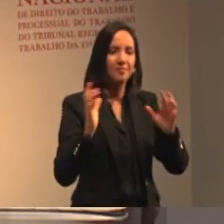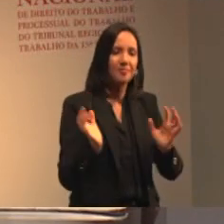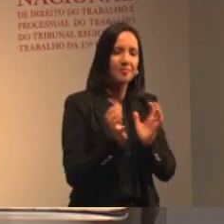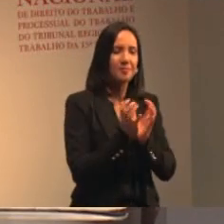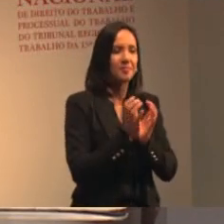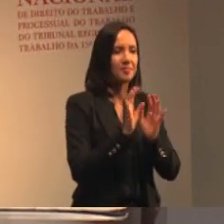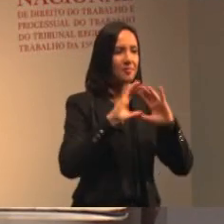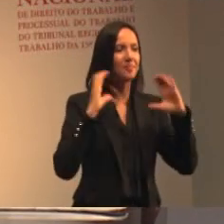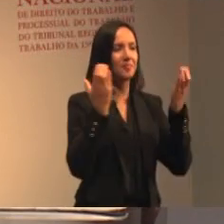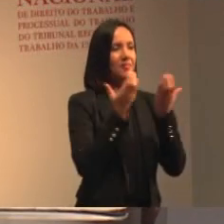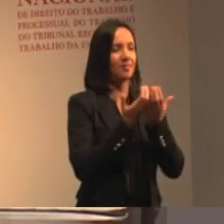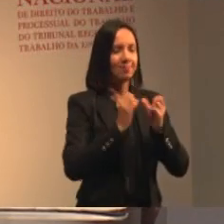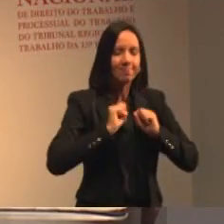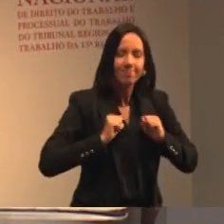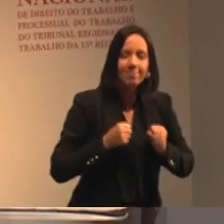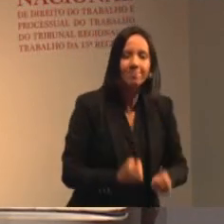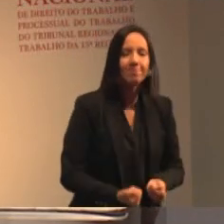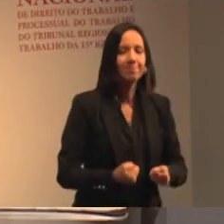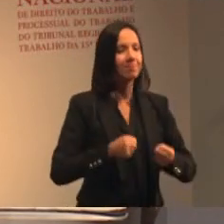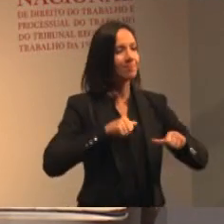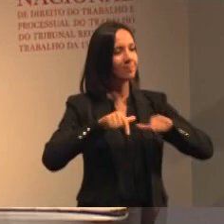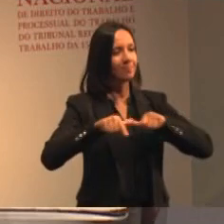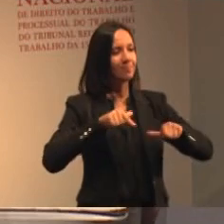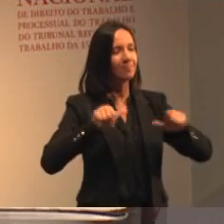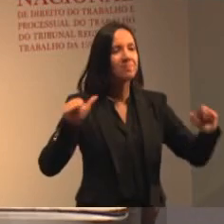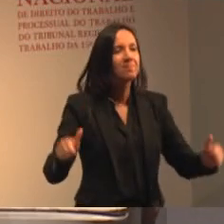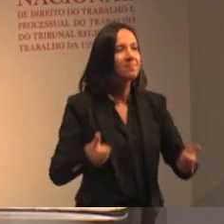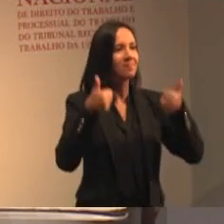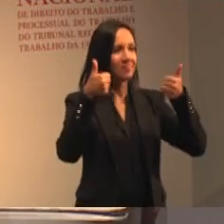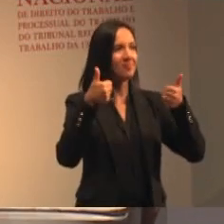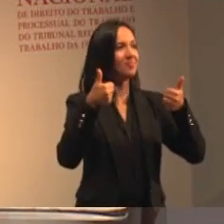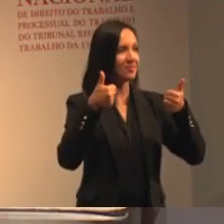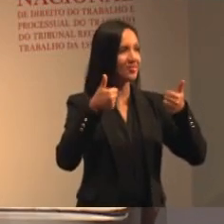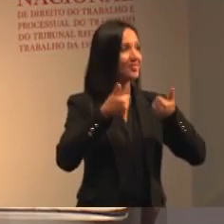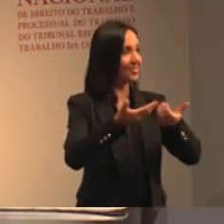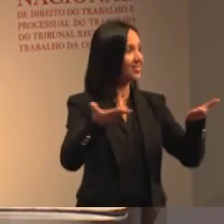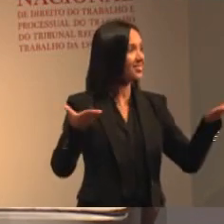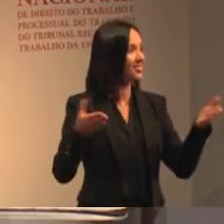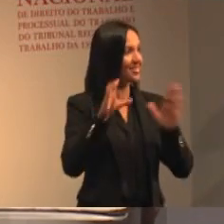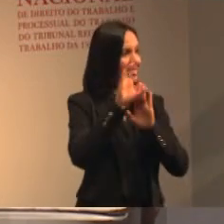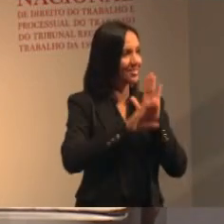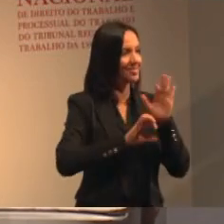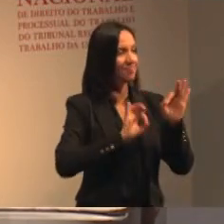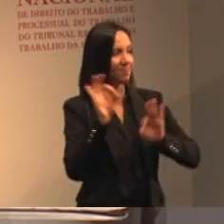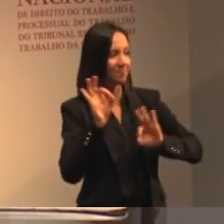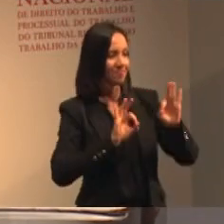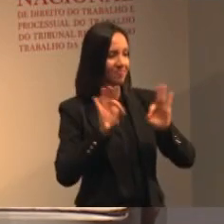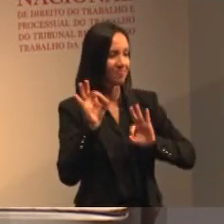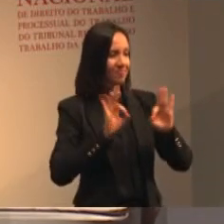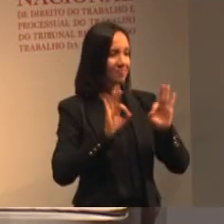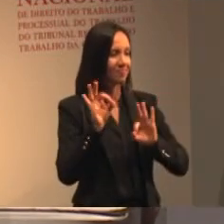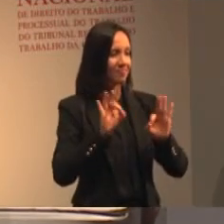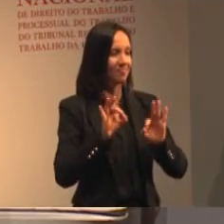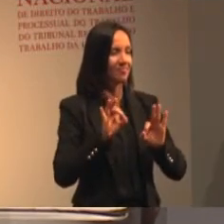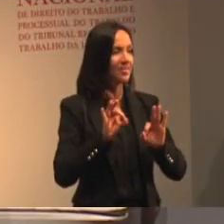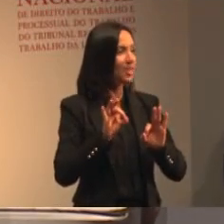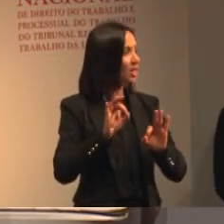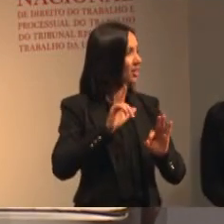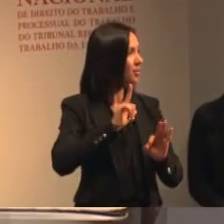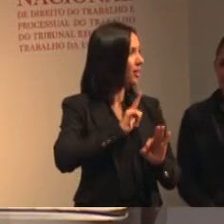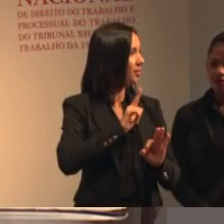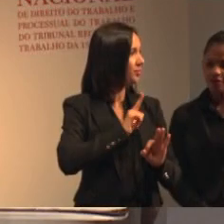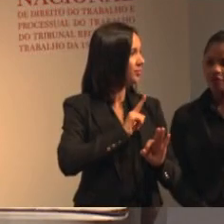foram incansáveis na busca do que há de melhor em conteúdo programático e